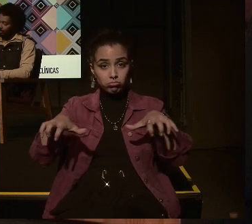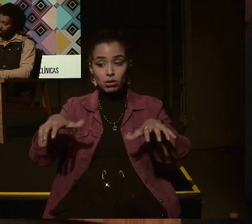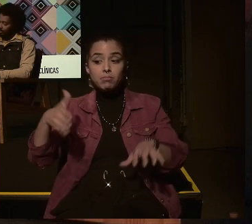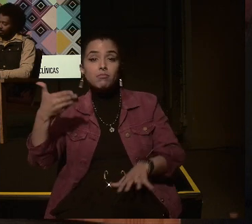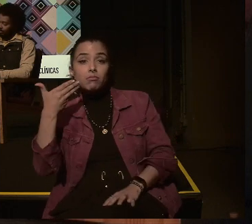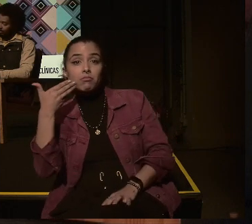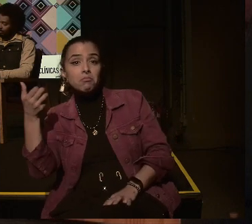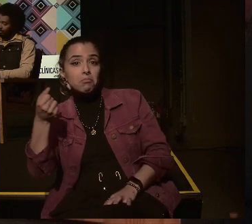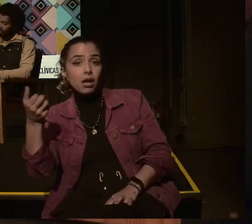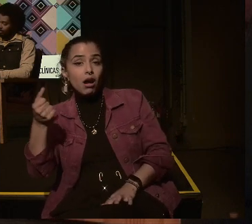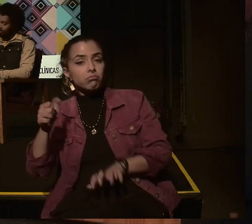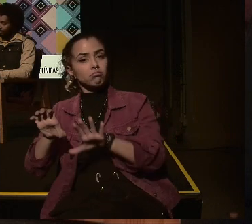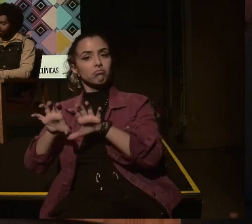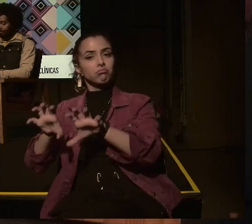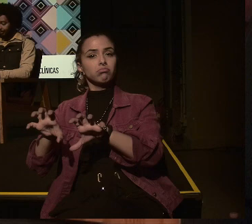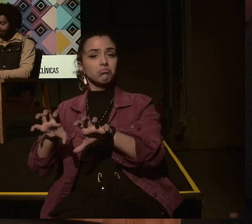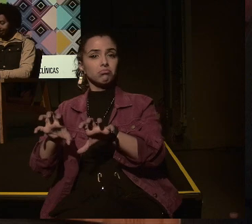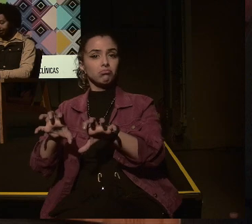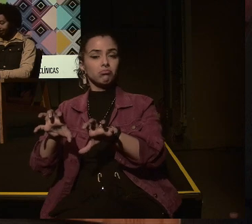Essas duas ilusões,